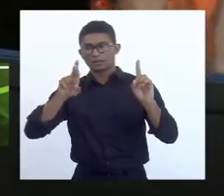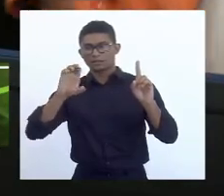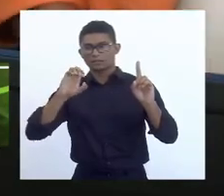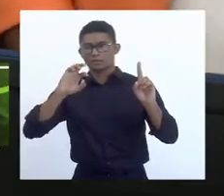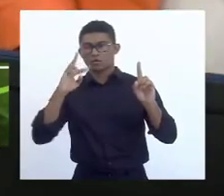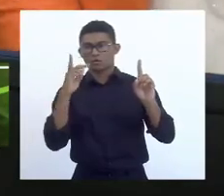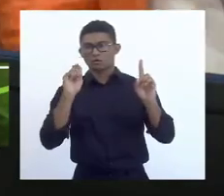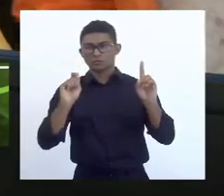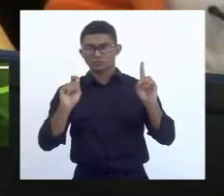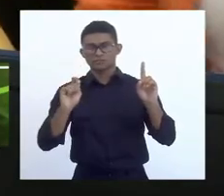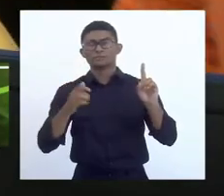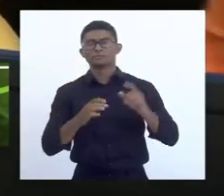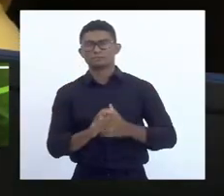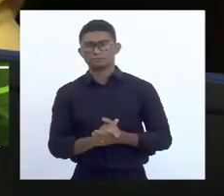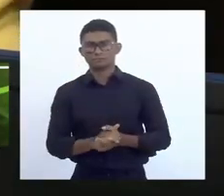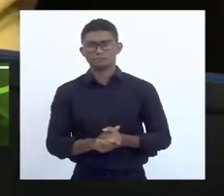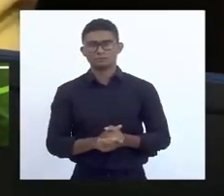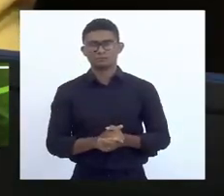participação.